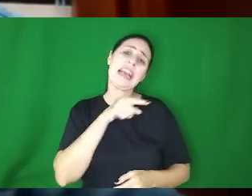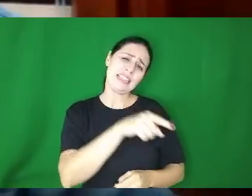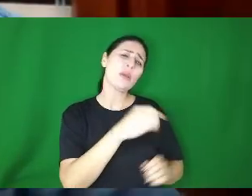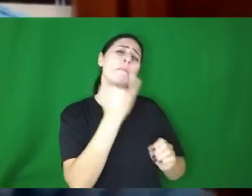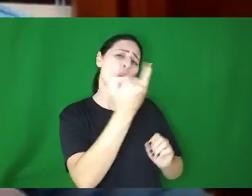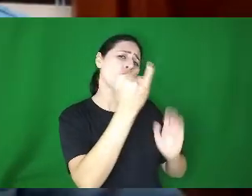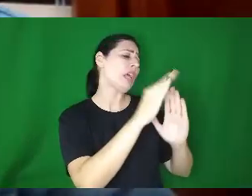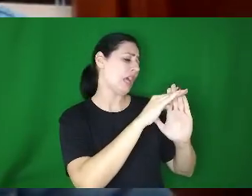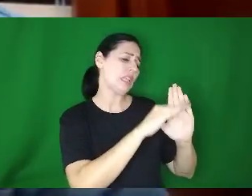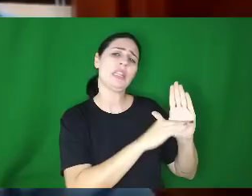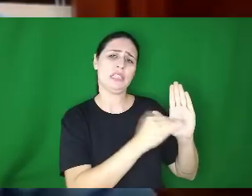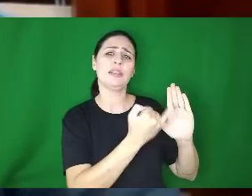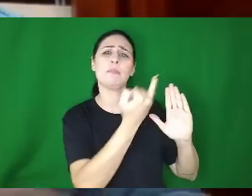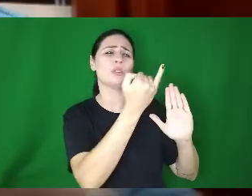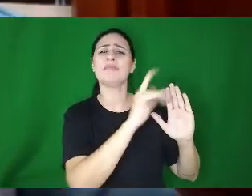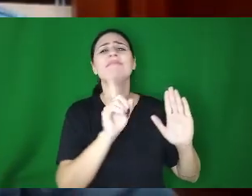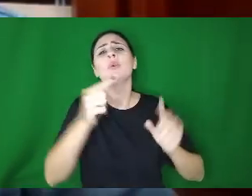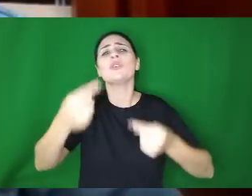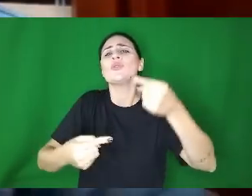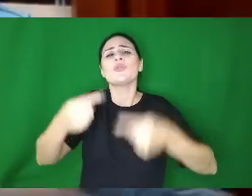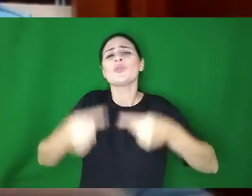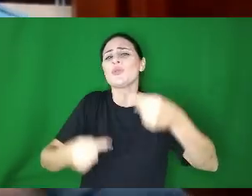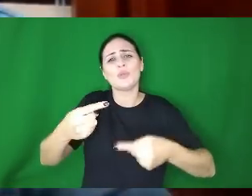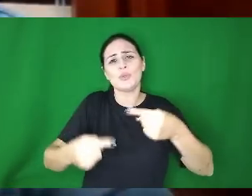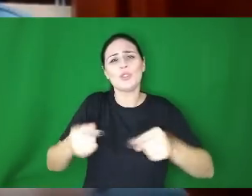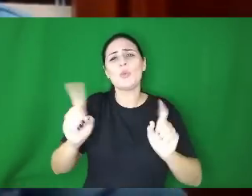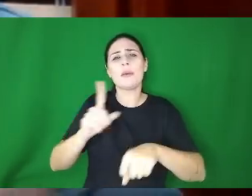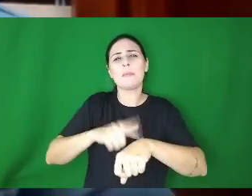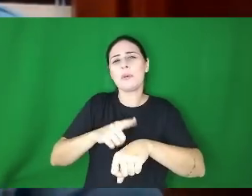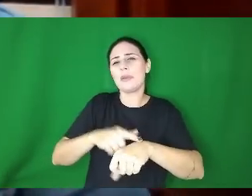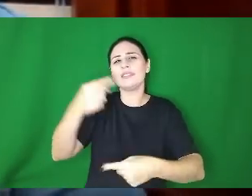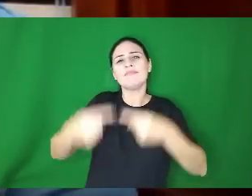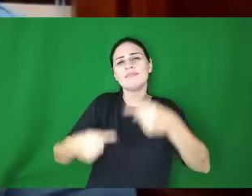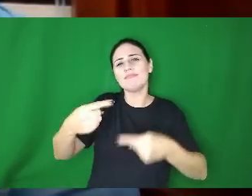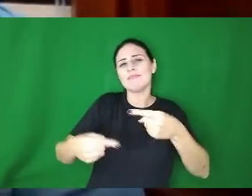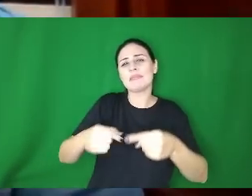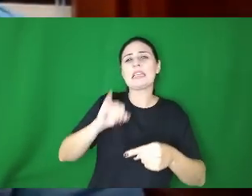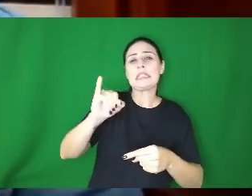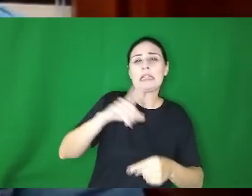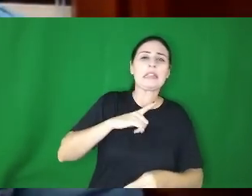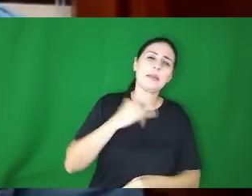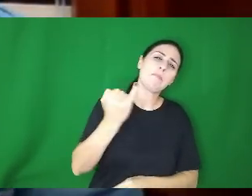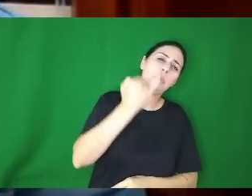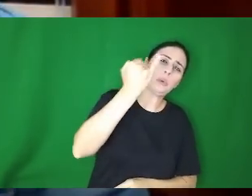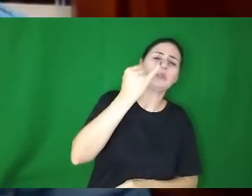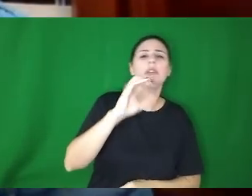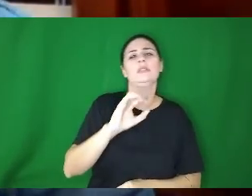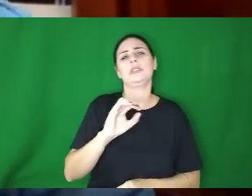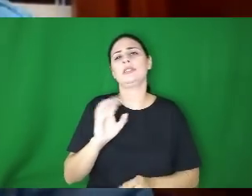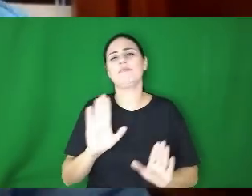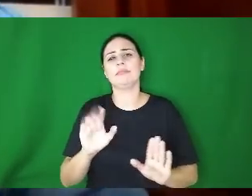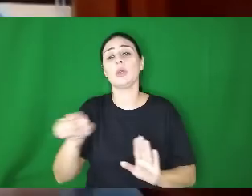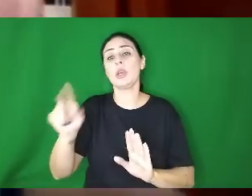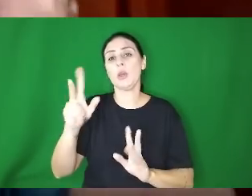de consolidação, não tem o tempo de reforço, não tem o tempo de se manter, né, em algumas coisas. Então,